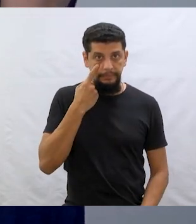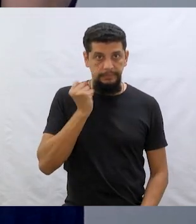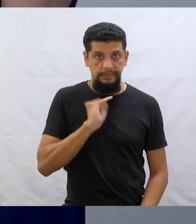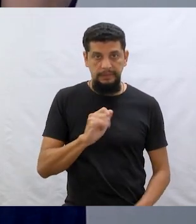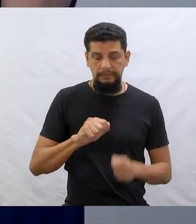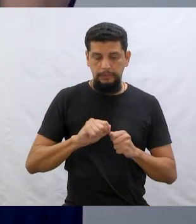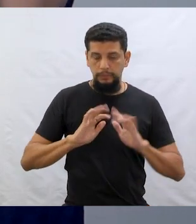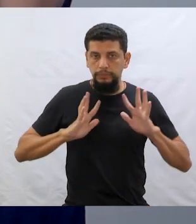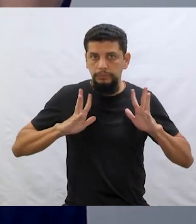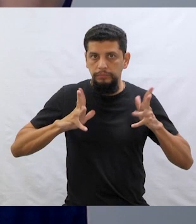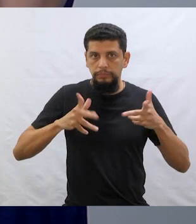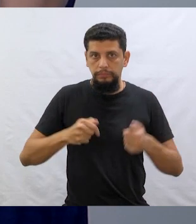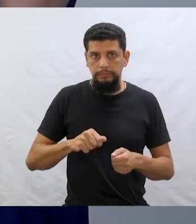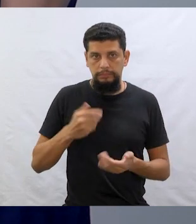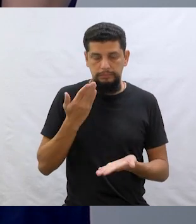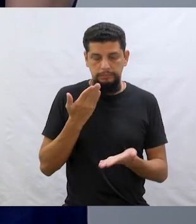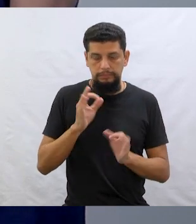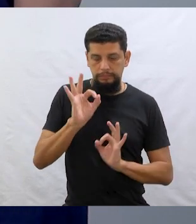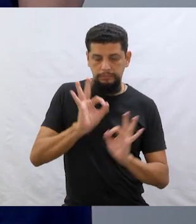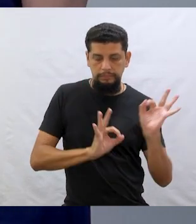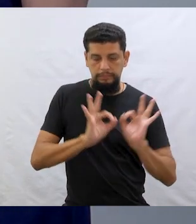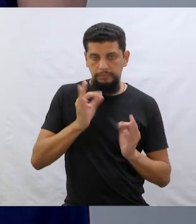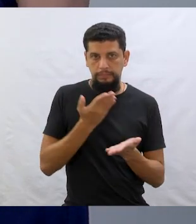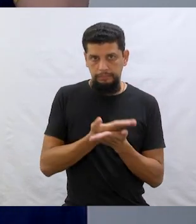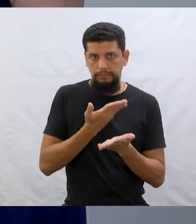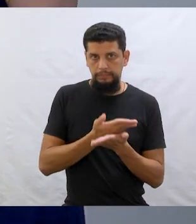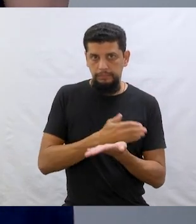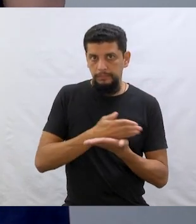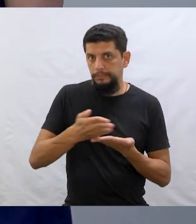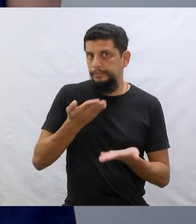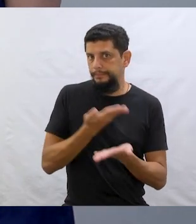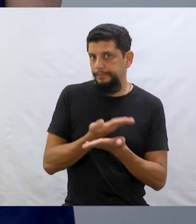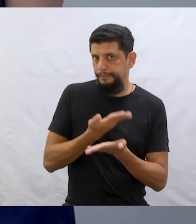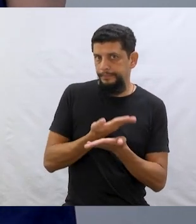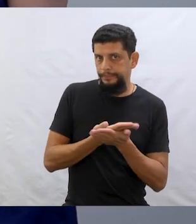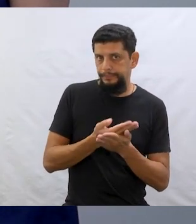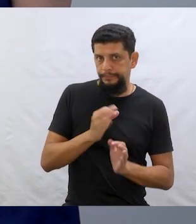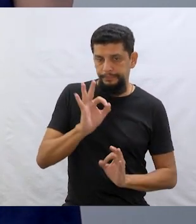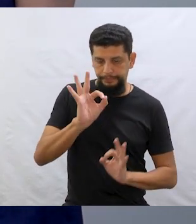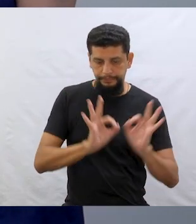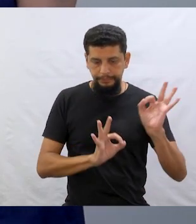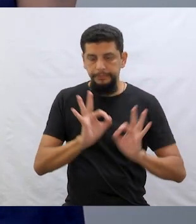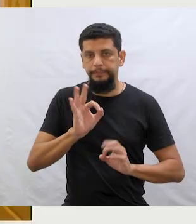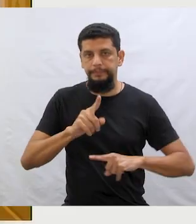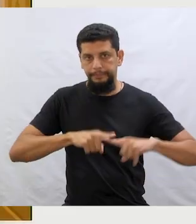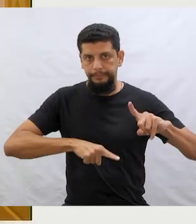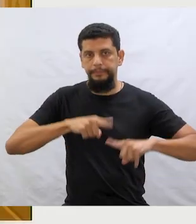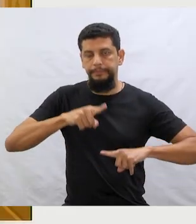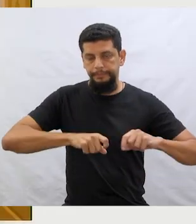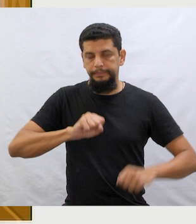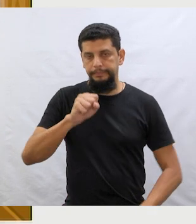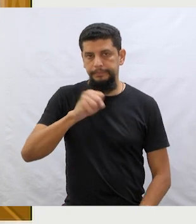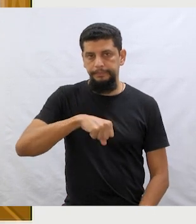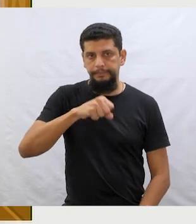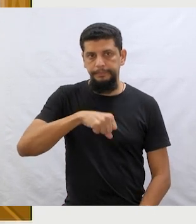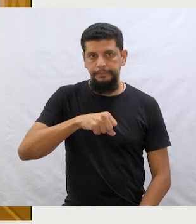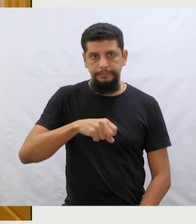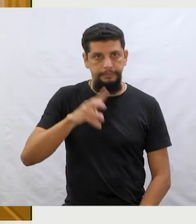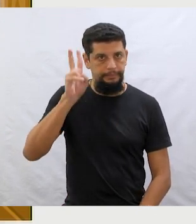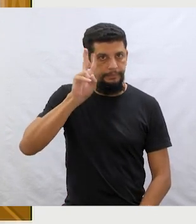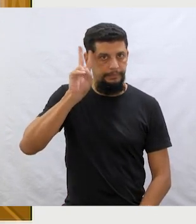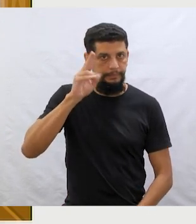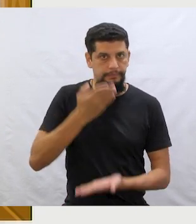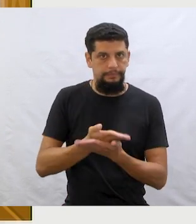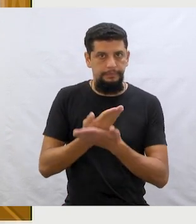nós demos conta de tudo que nós colocamos lá no começo da aula, né? Então, organizamos os nossos materiais,